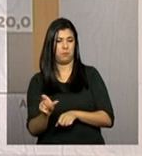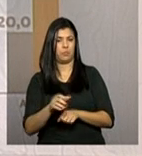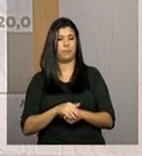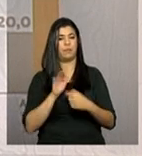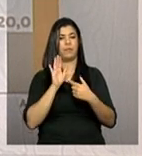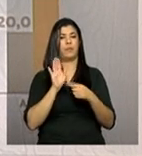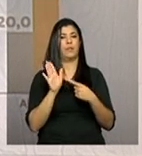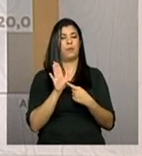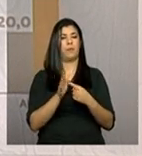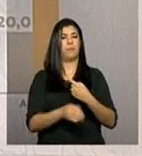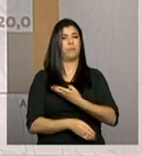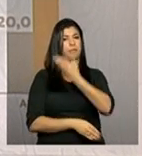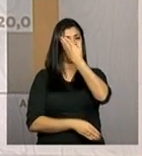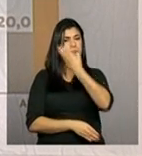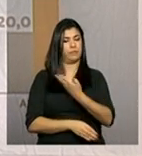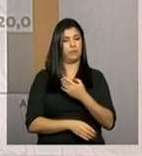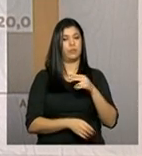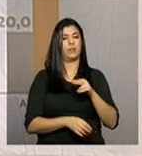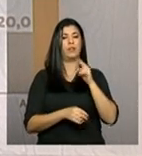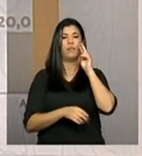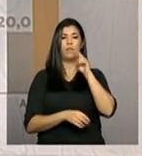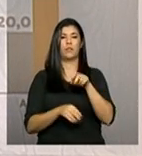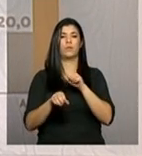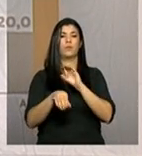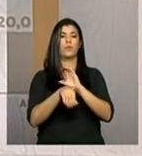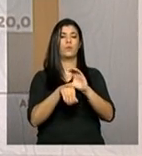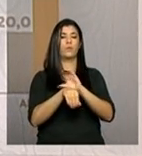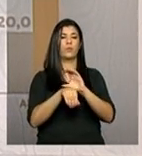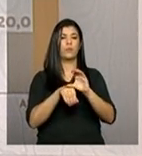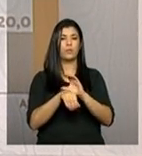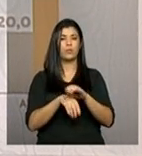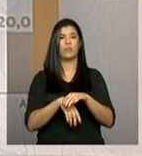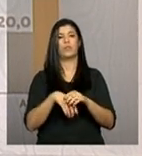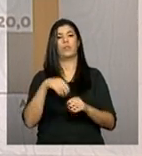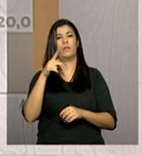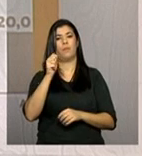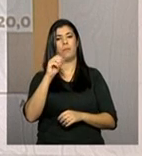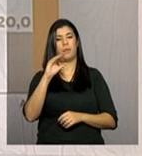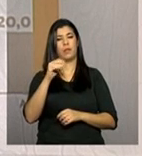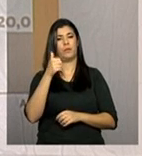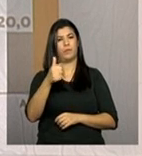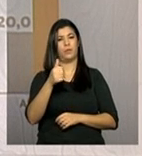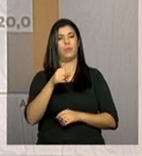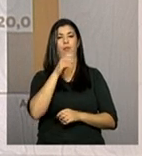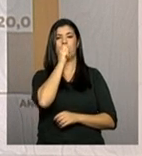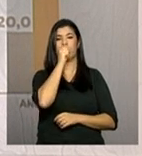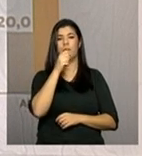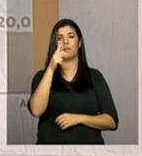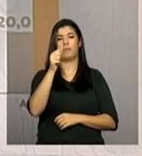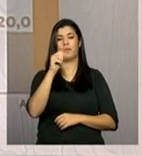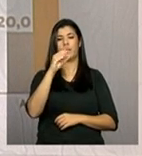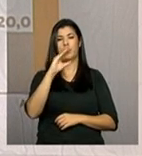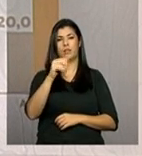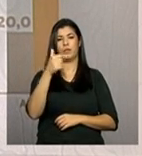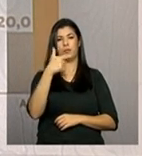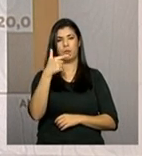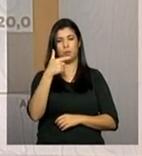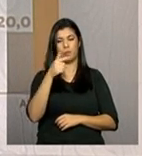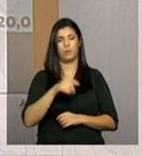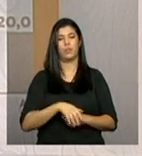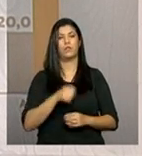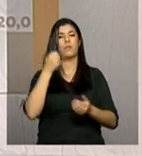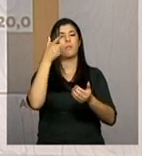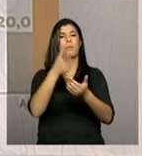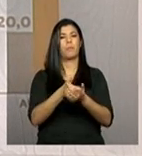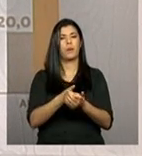slide também os dois ciclos, o ciclo cinza para o PAC 1, o ciclo laranja para o PAC 2, o valor pago em OGU, o valor total